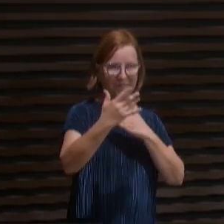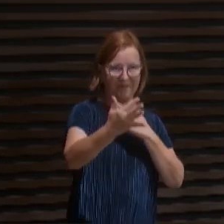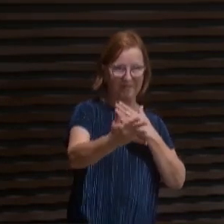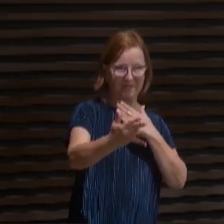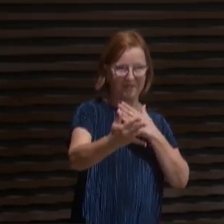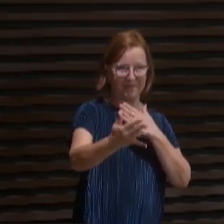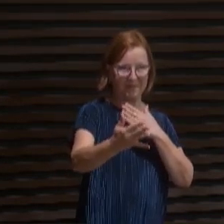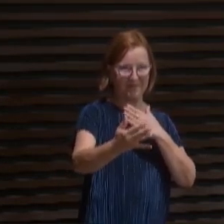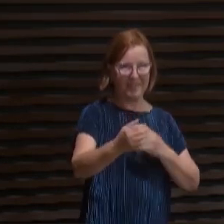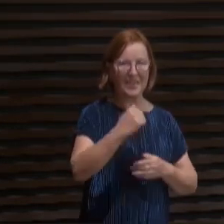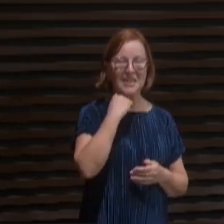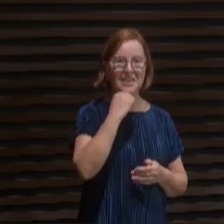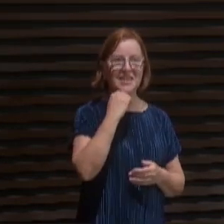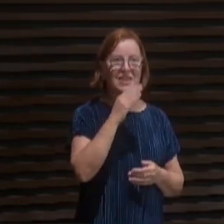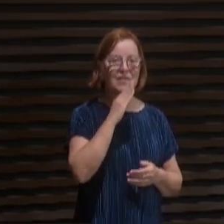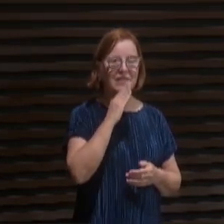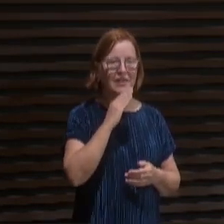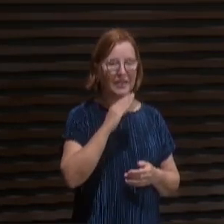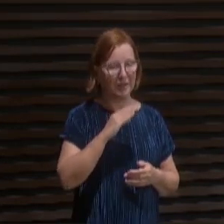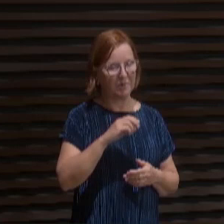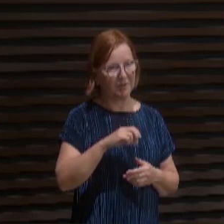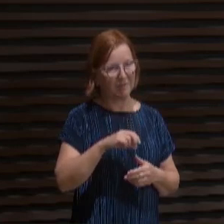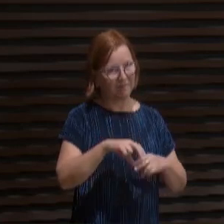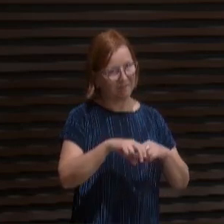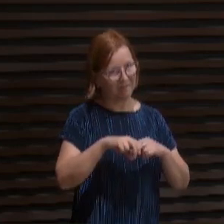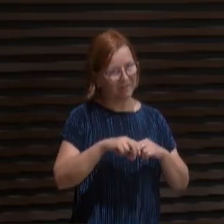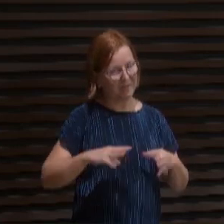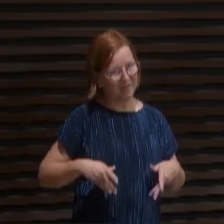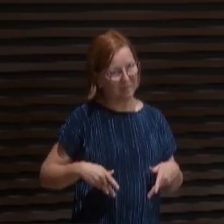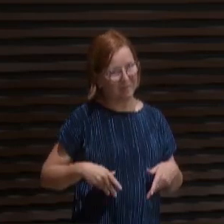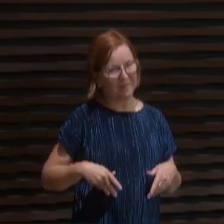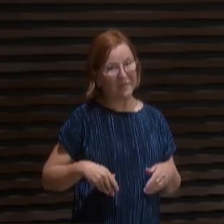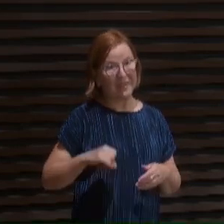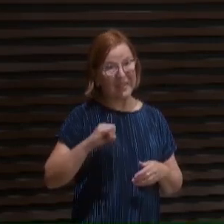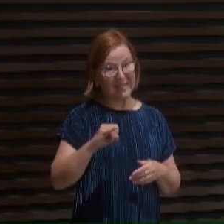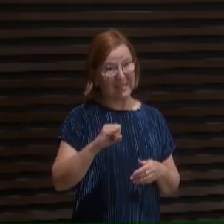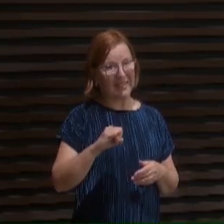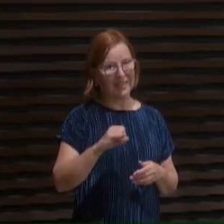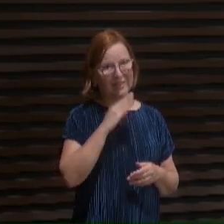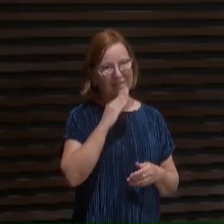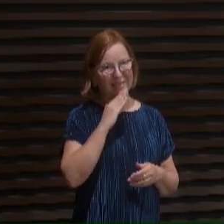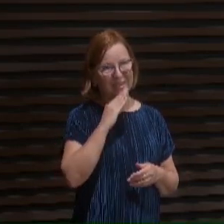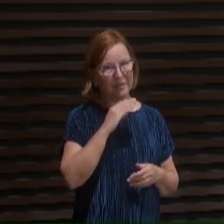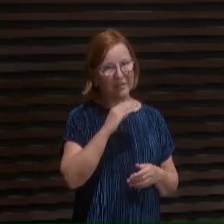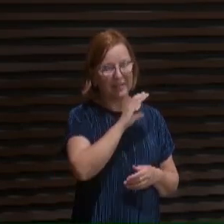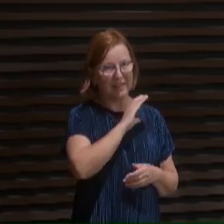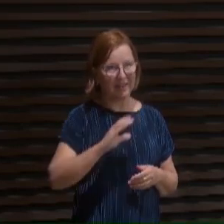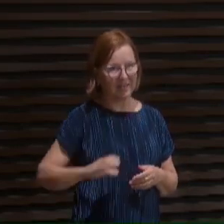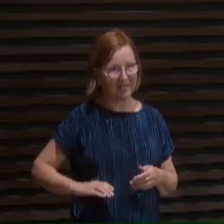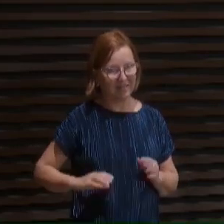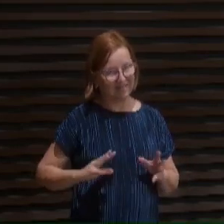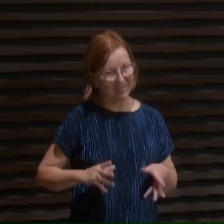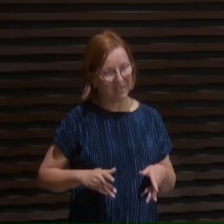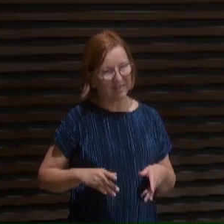a ninguém conhecemos segundo a carne. Se antes conhecemos a Cristo segundo a carne, já agora não conhecemos desse